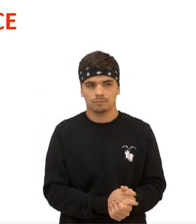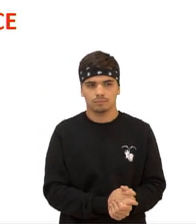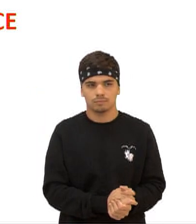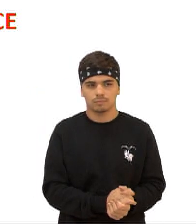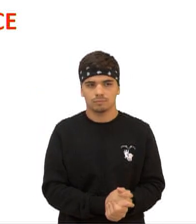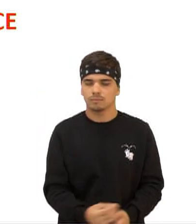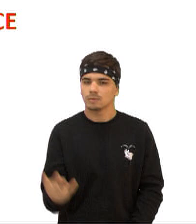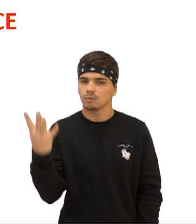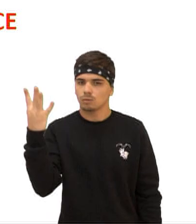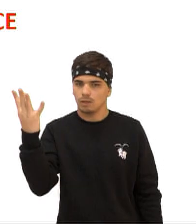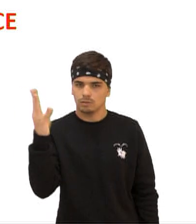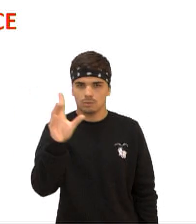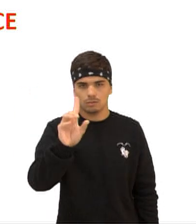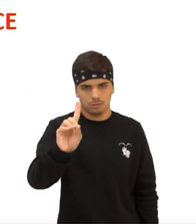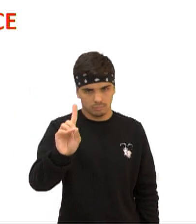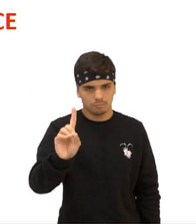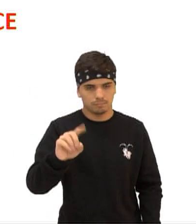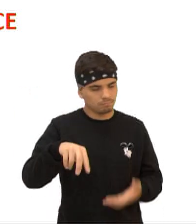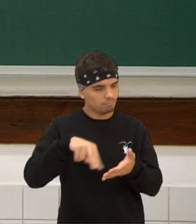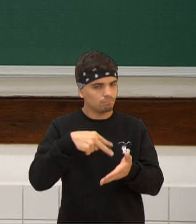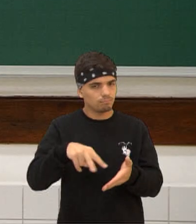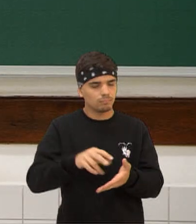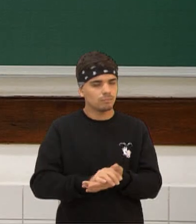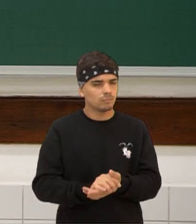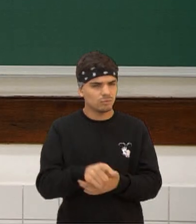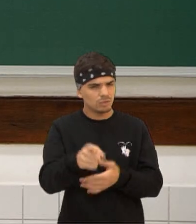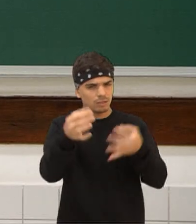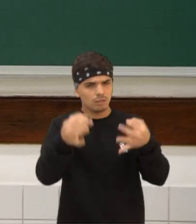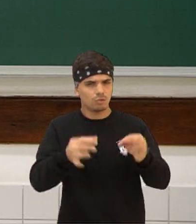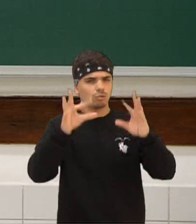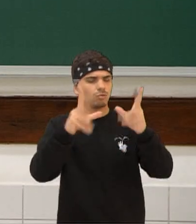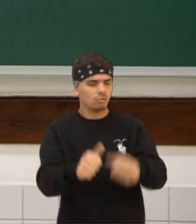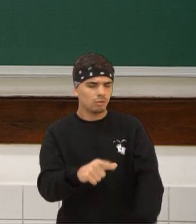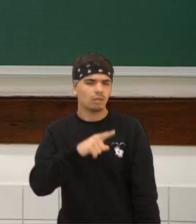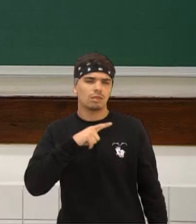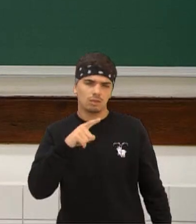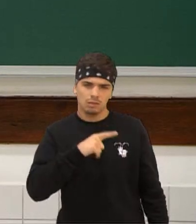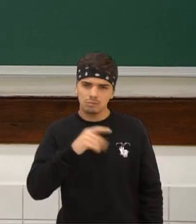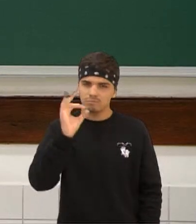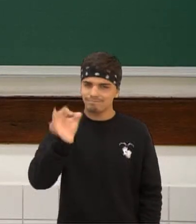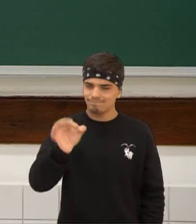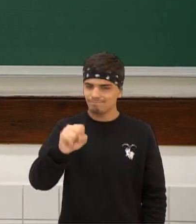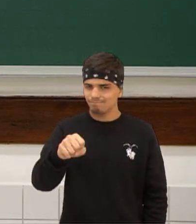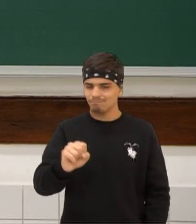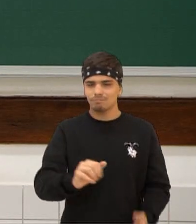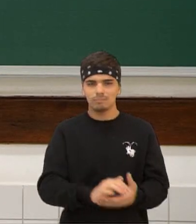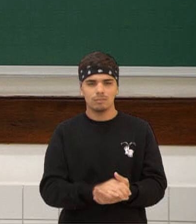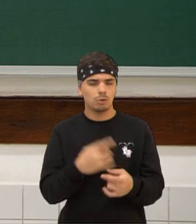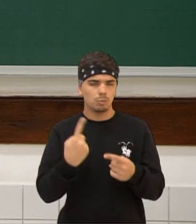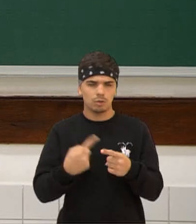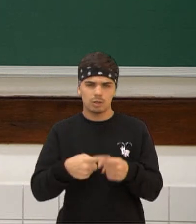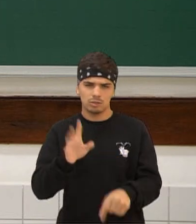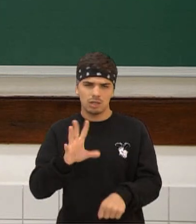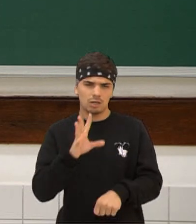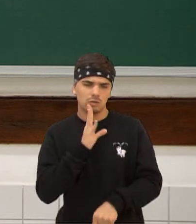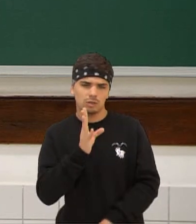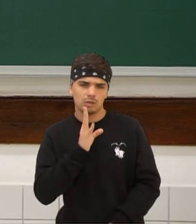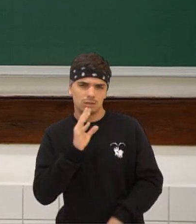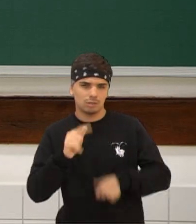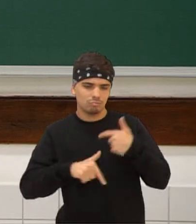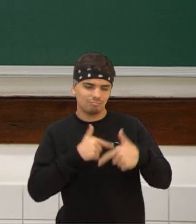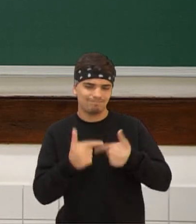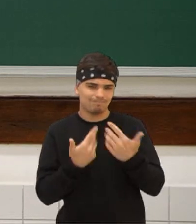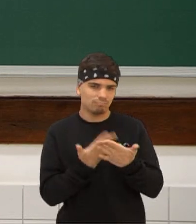sobrou a letra deles estão 10 acertou todos eu tenho certeza que sim porque são super conhecidos